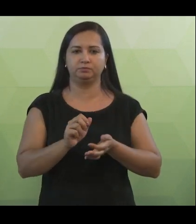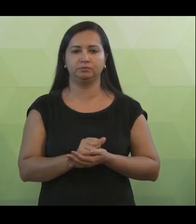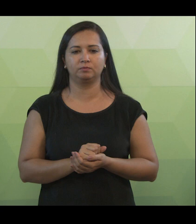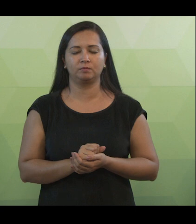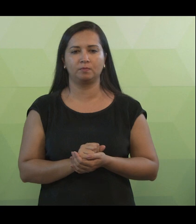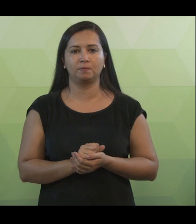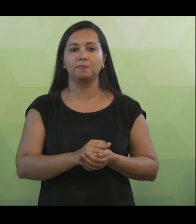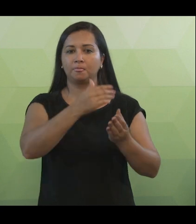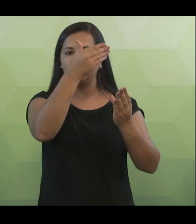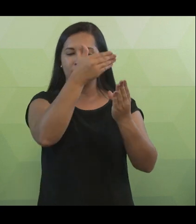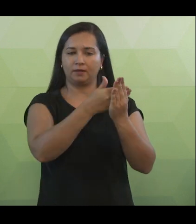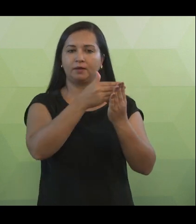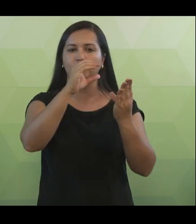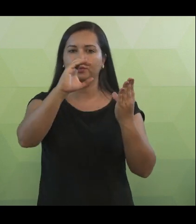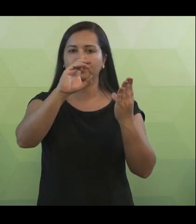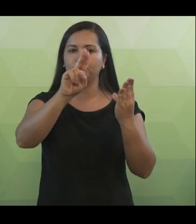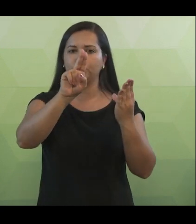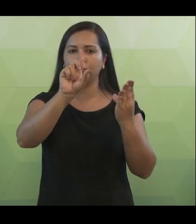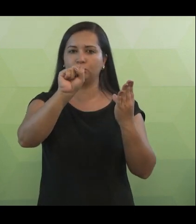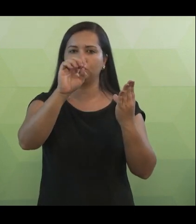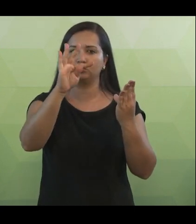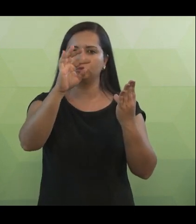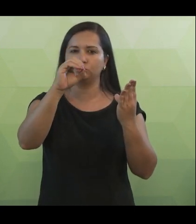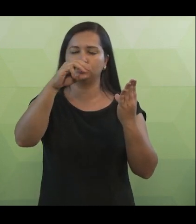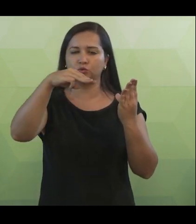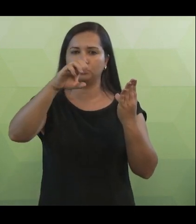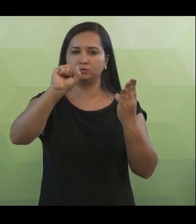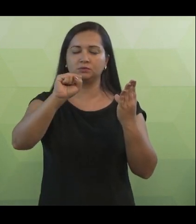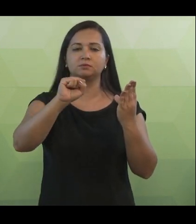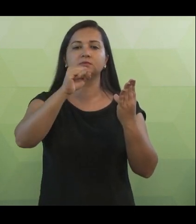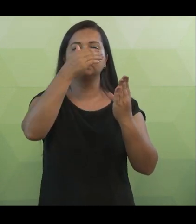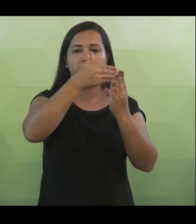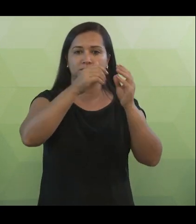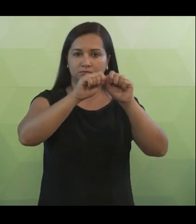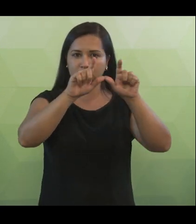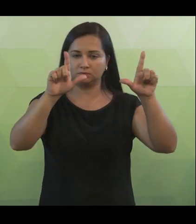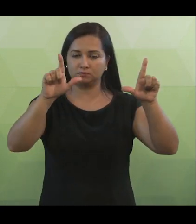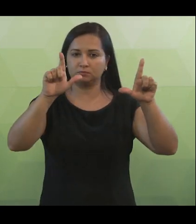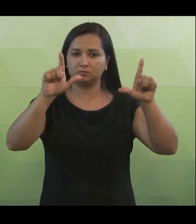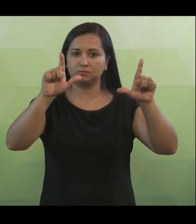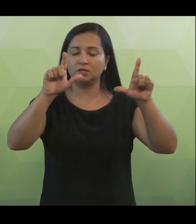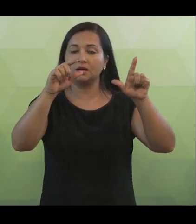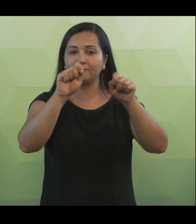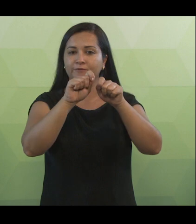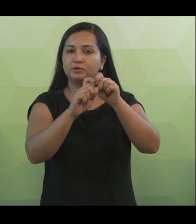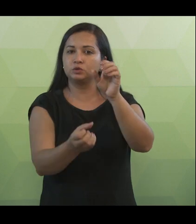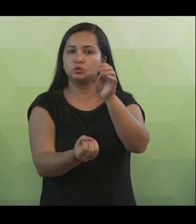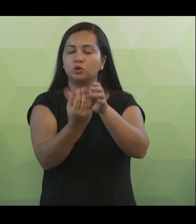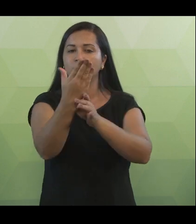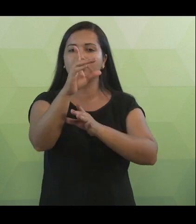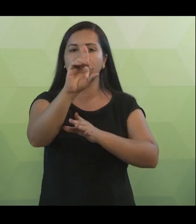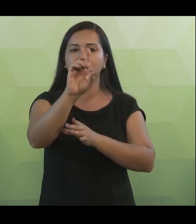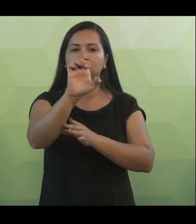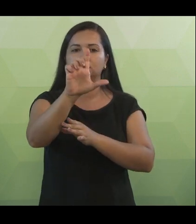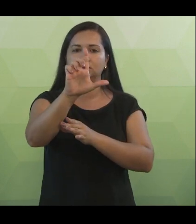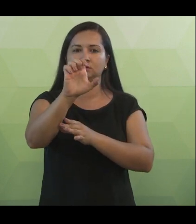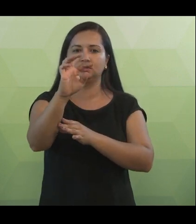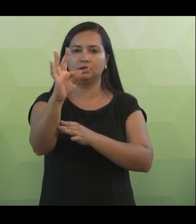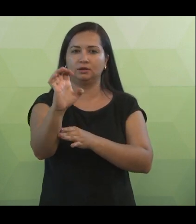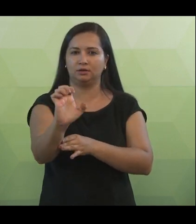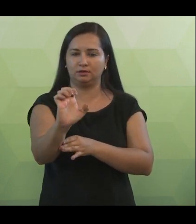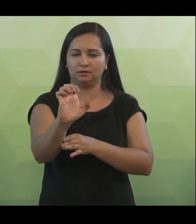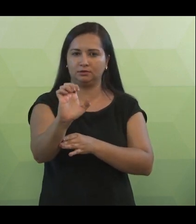pasta Customers, crie um arquivo chamado delete.php. Esse arquivo vai receber a chamada